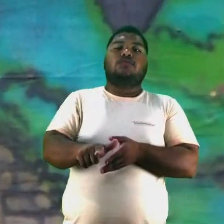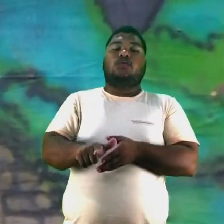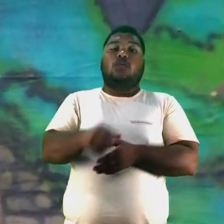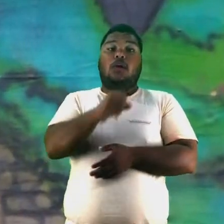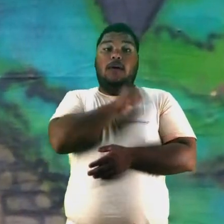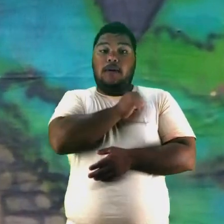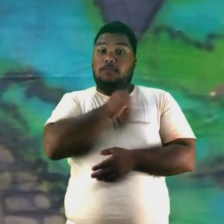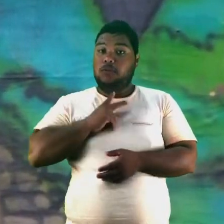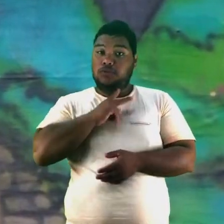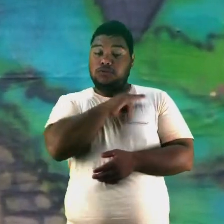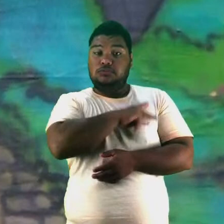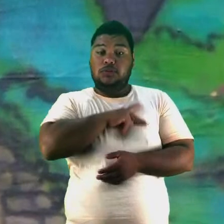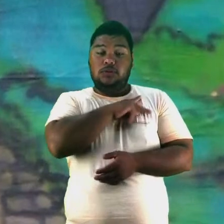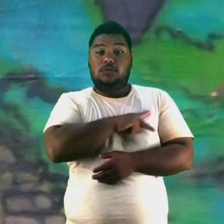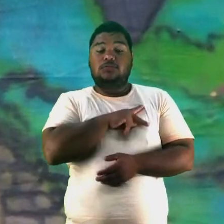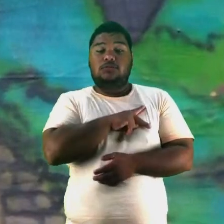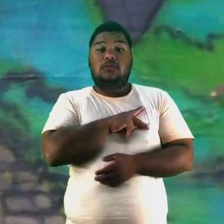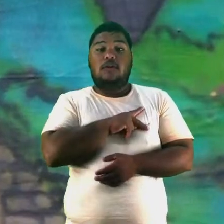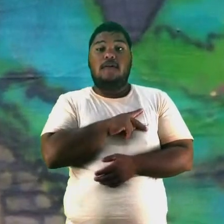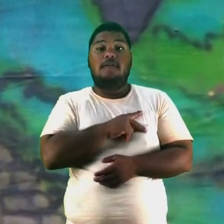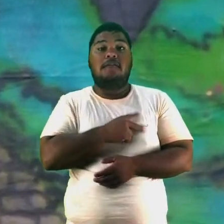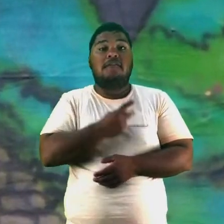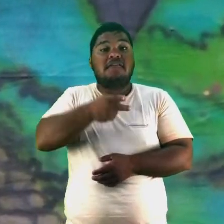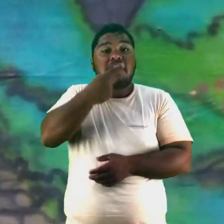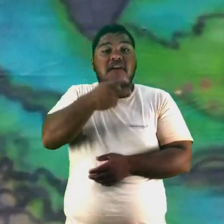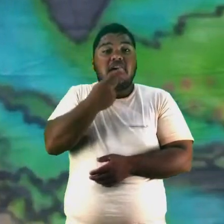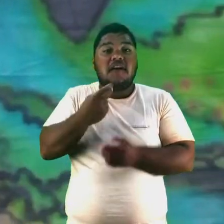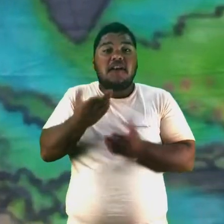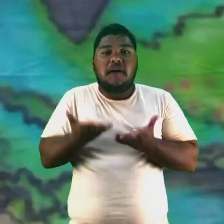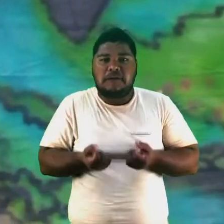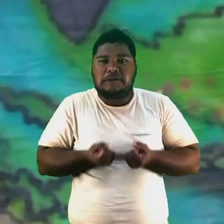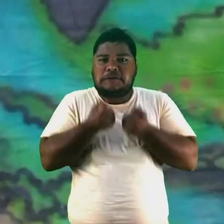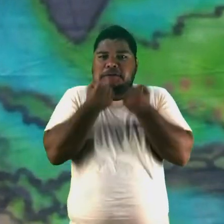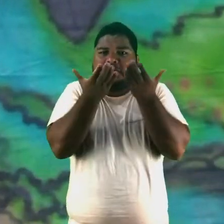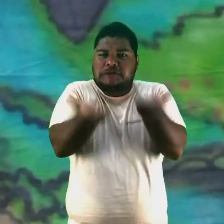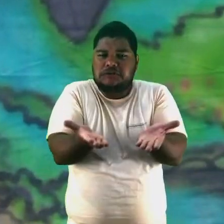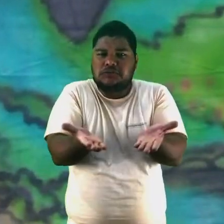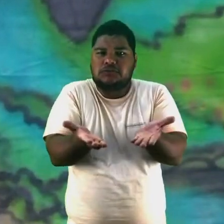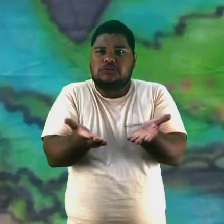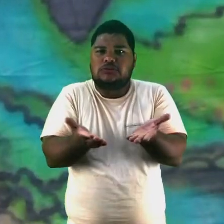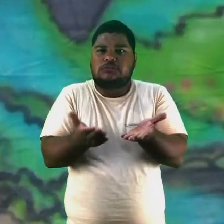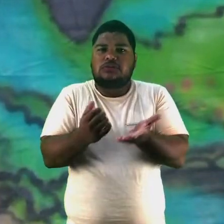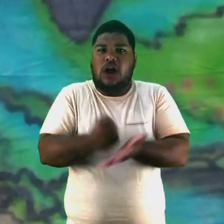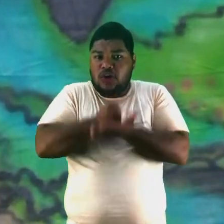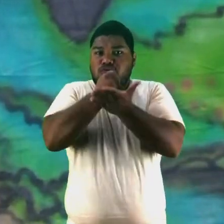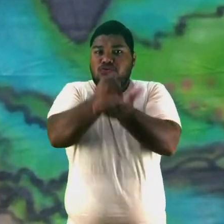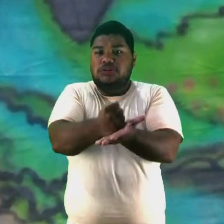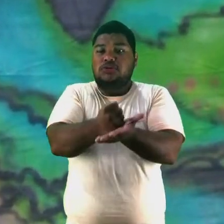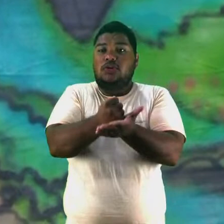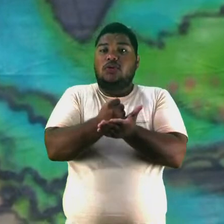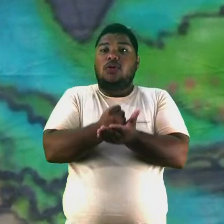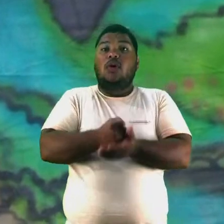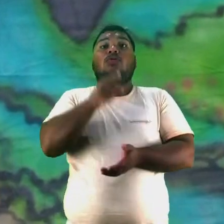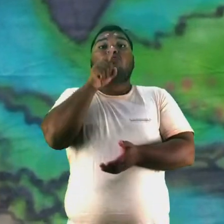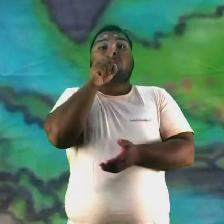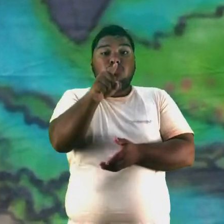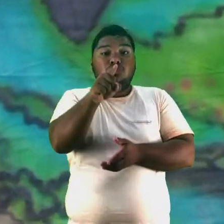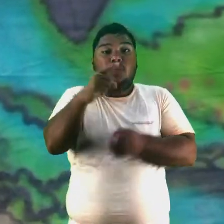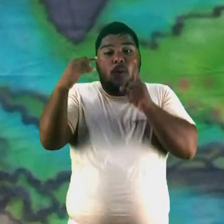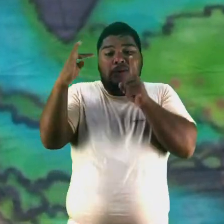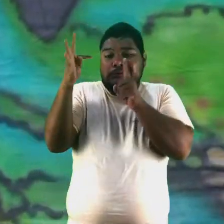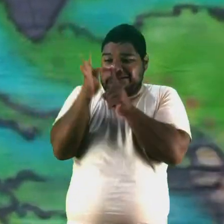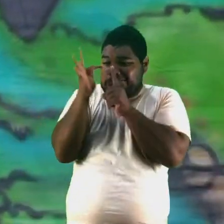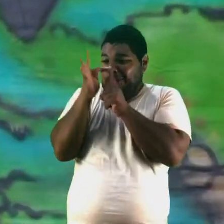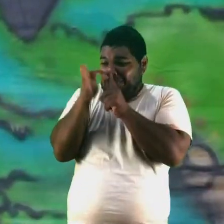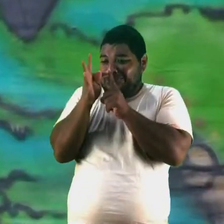Paulo fala, exorta, e agora pela penúltima vez: tu, porém, Timóteo,